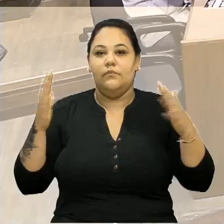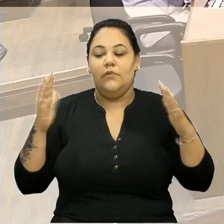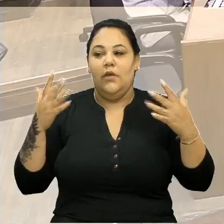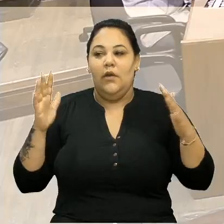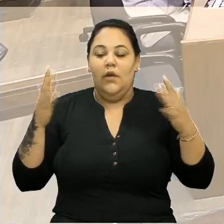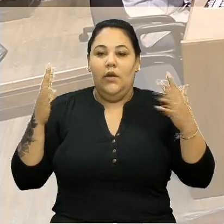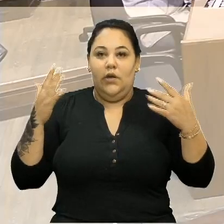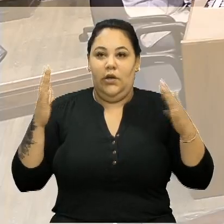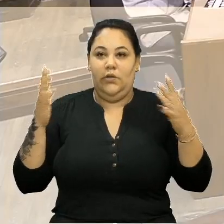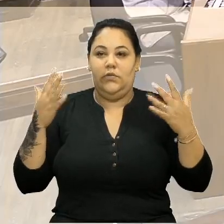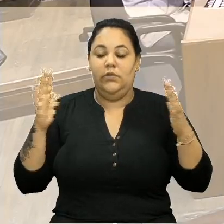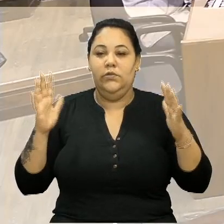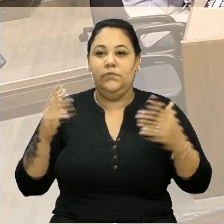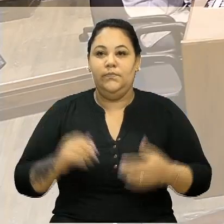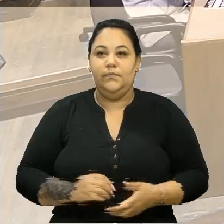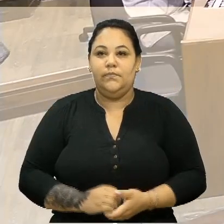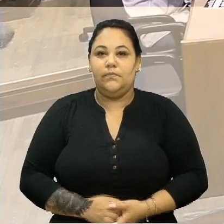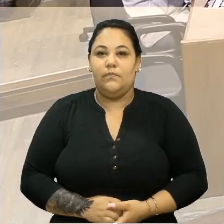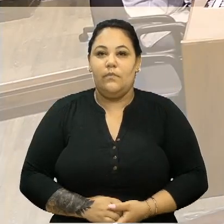Muito obrigado.